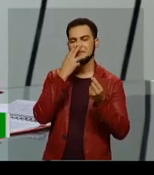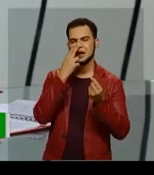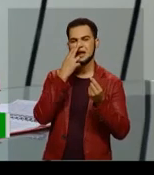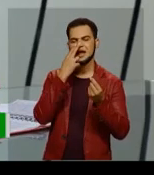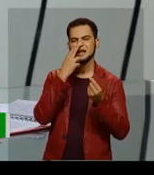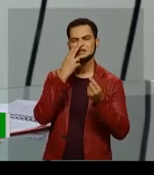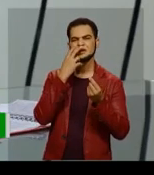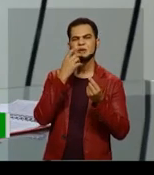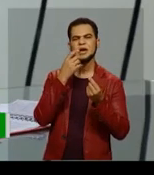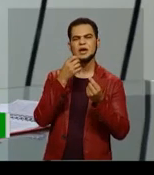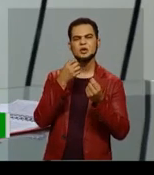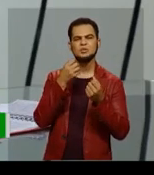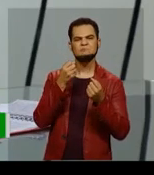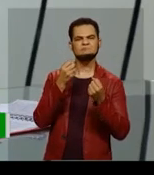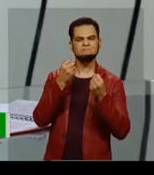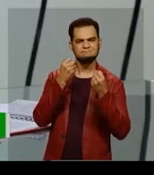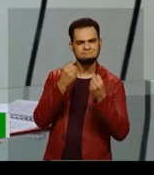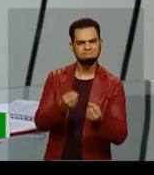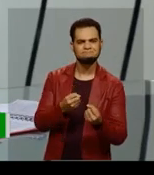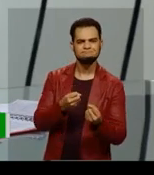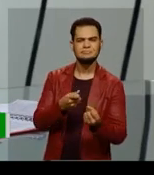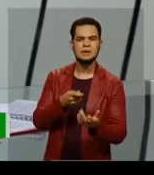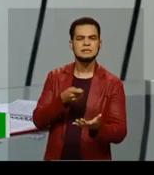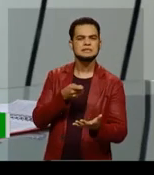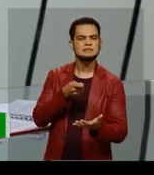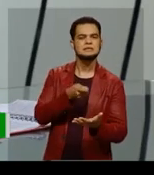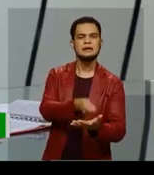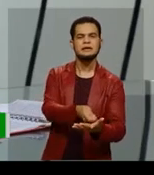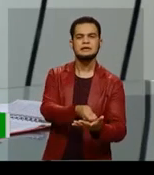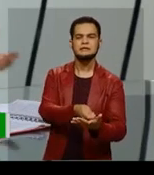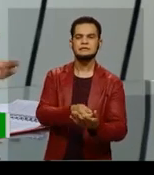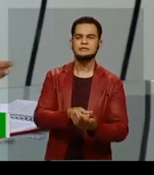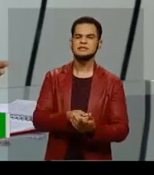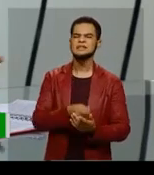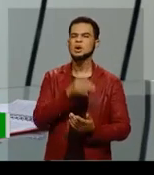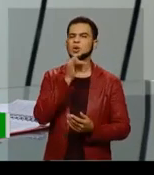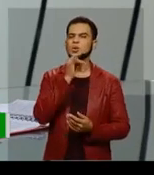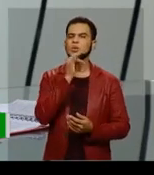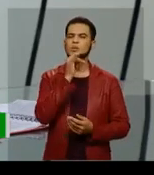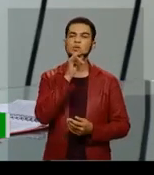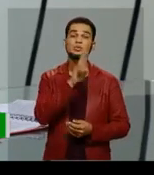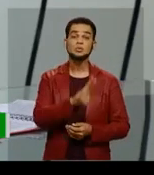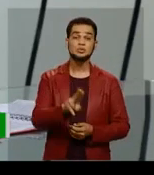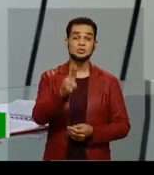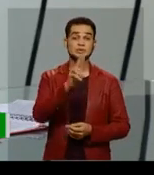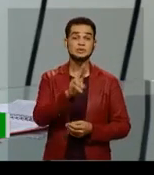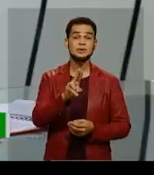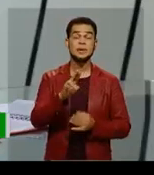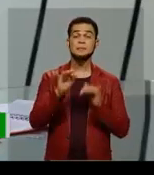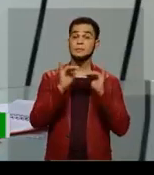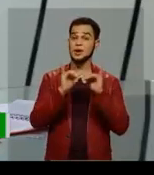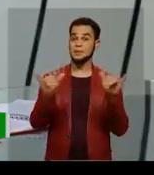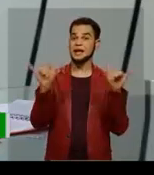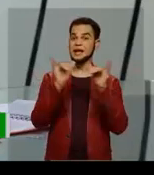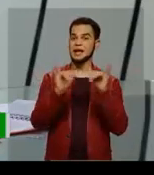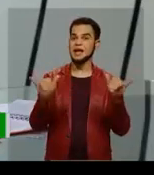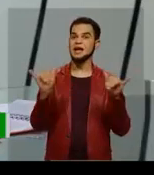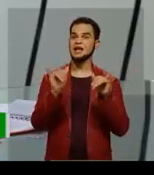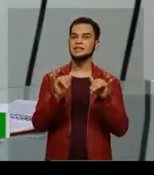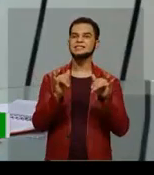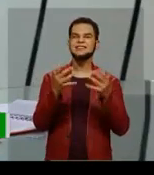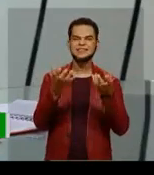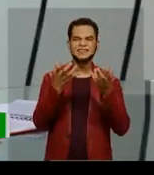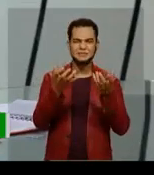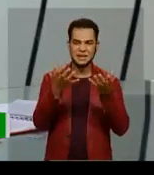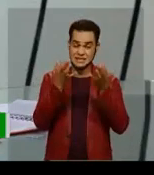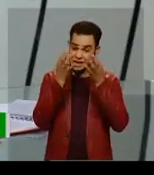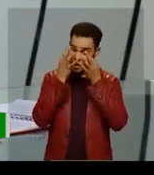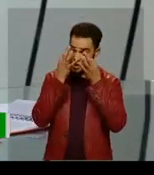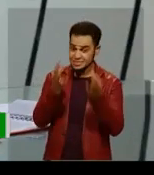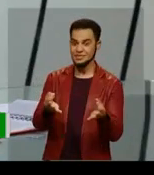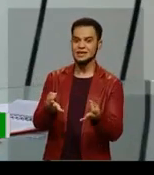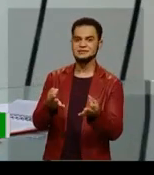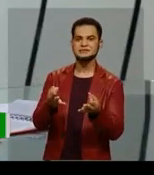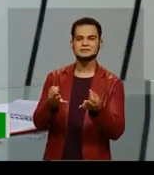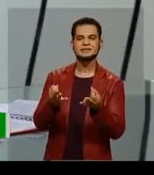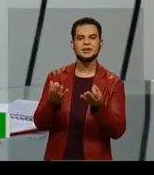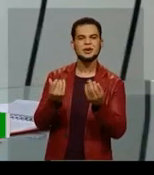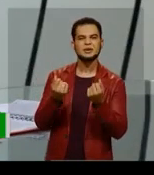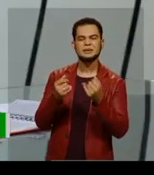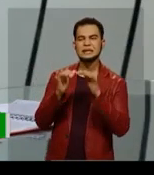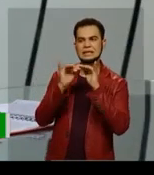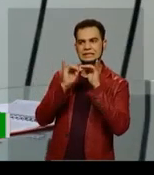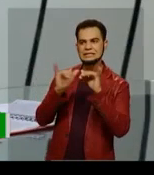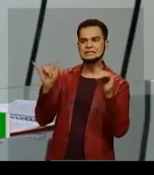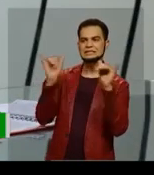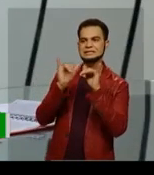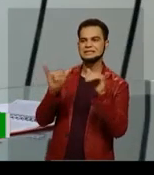ênfase, né? É muito usado em propagandas, em tudo que quer chamar a atenção do receptor, né?